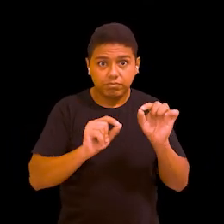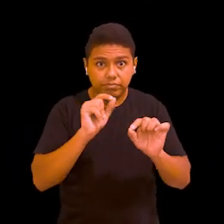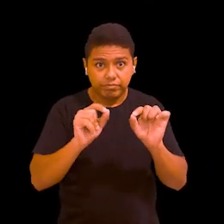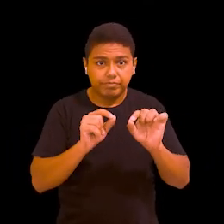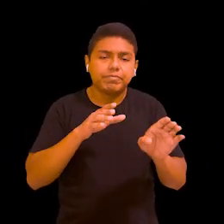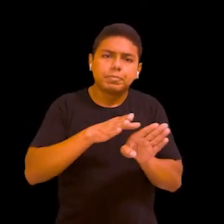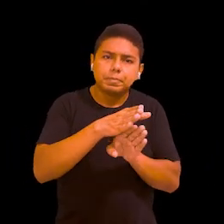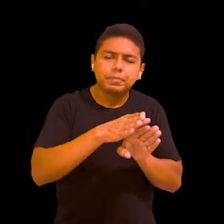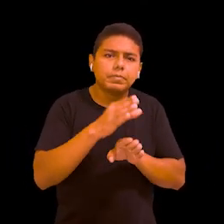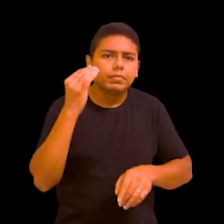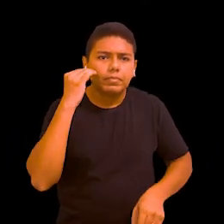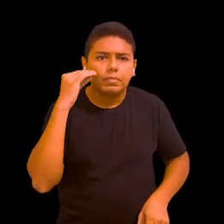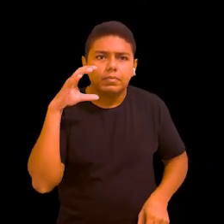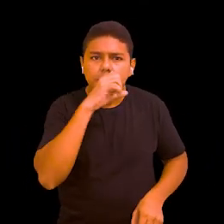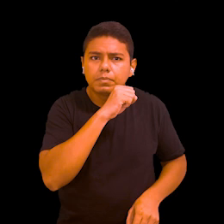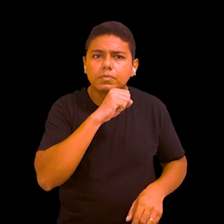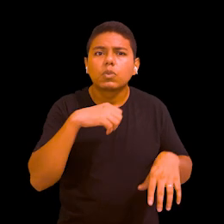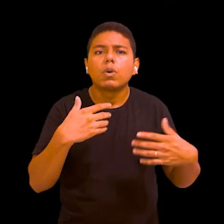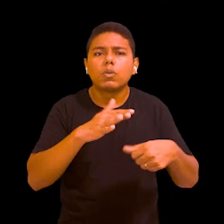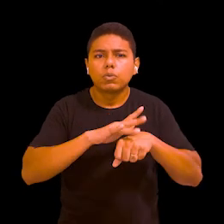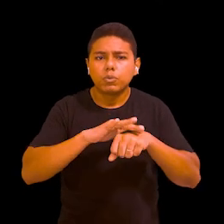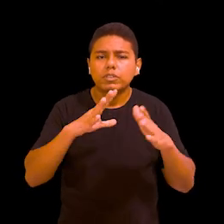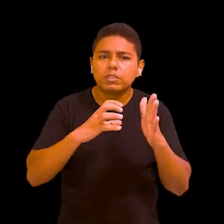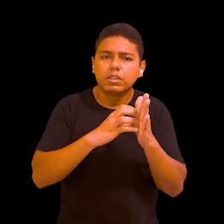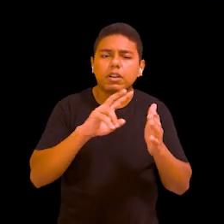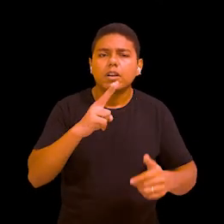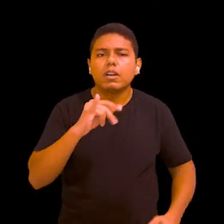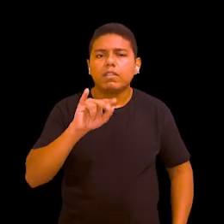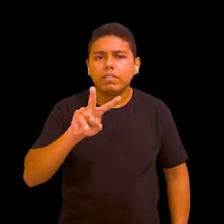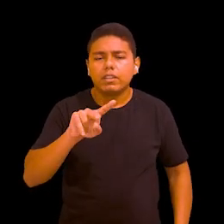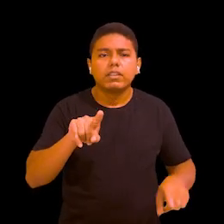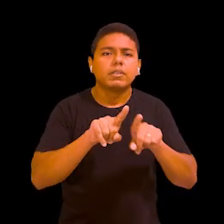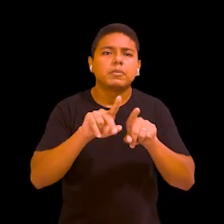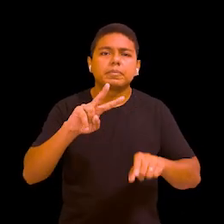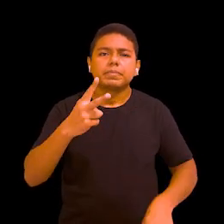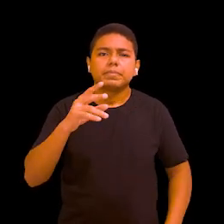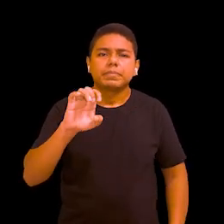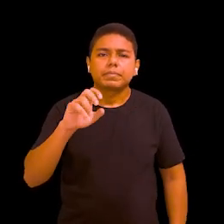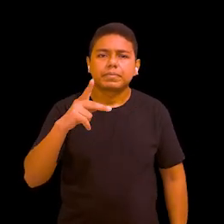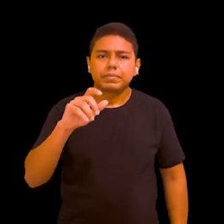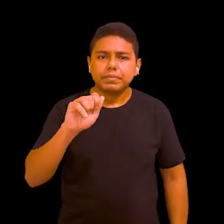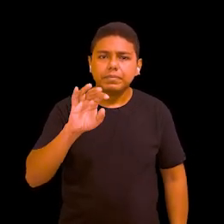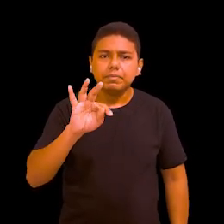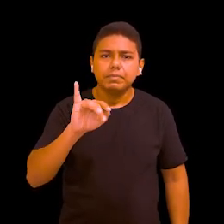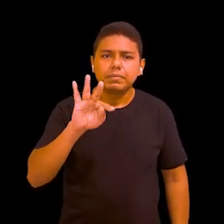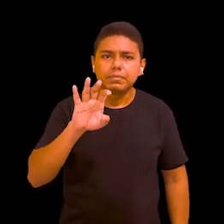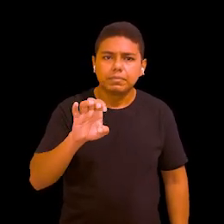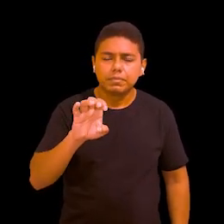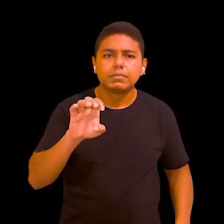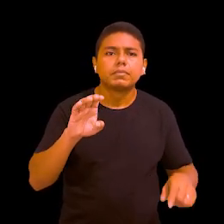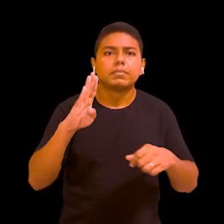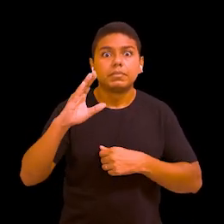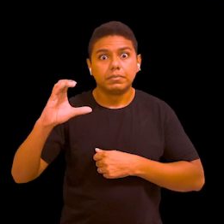realização dos testes rápidos para HIV, hepatite B e C e sífilis durante a